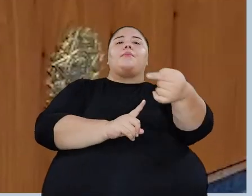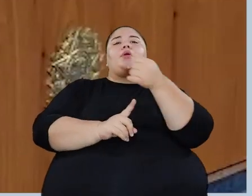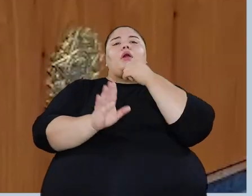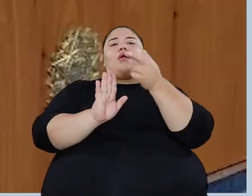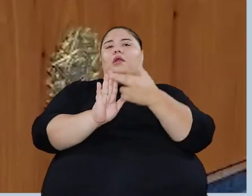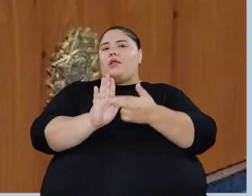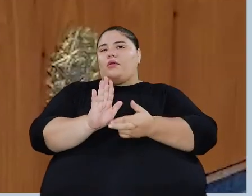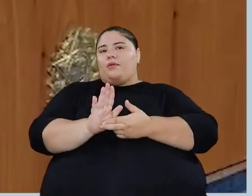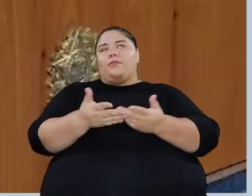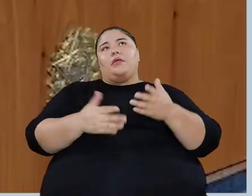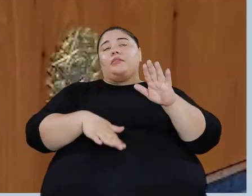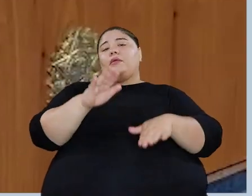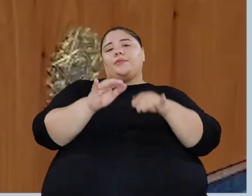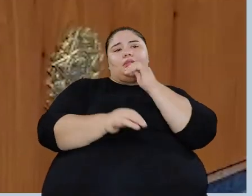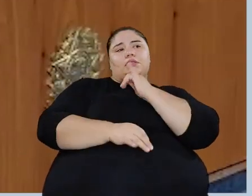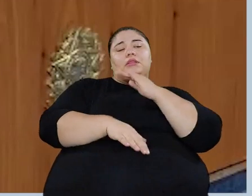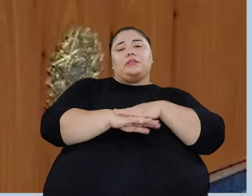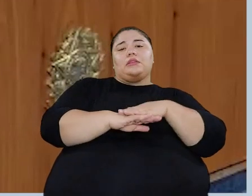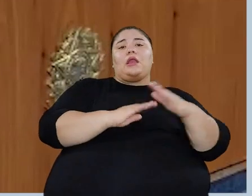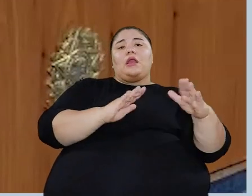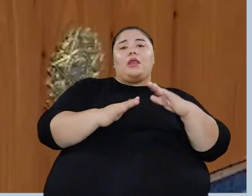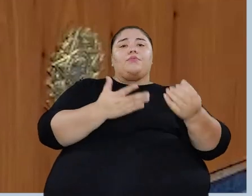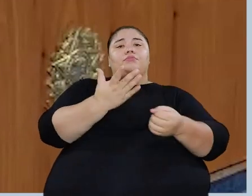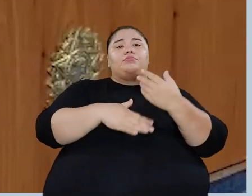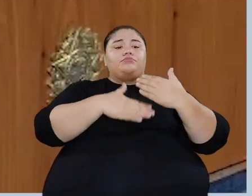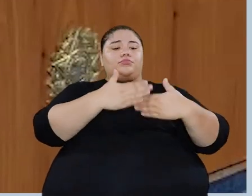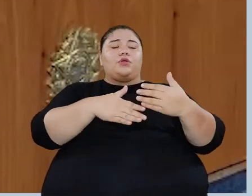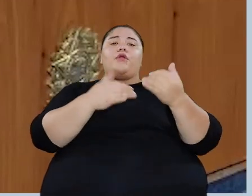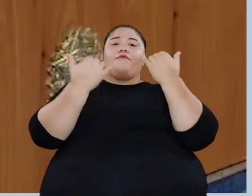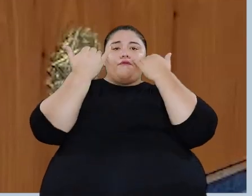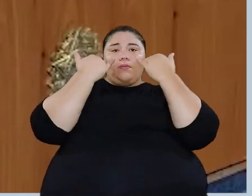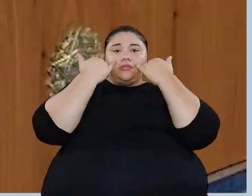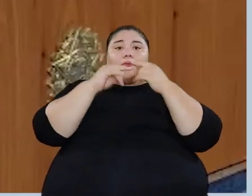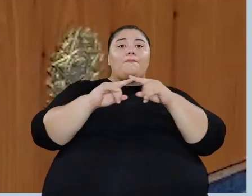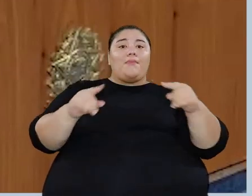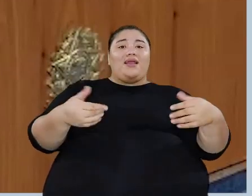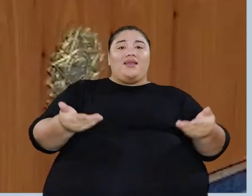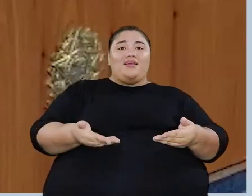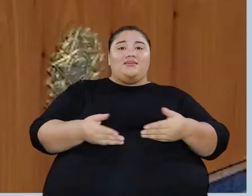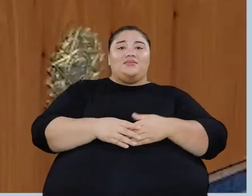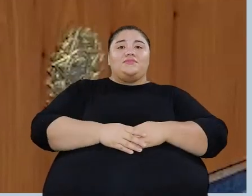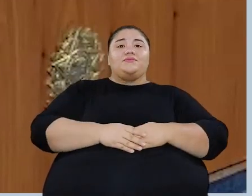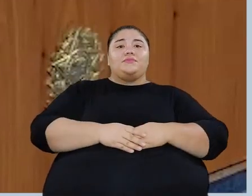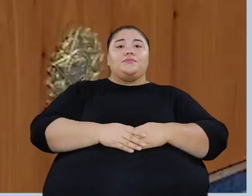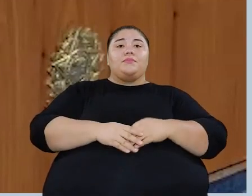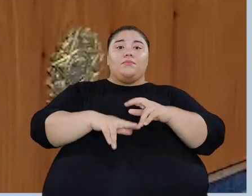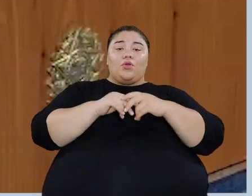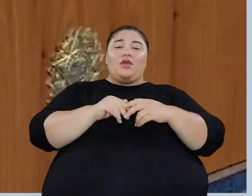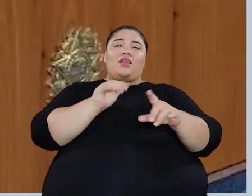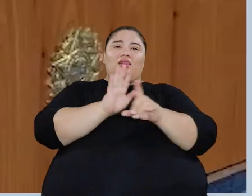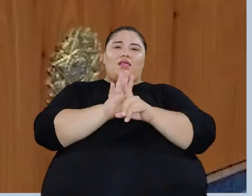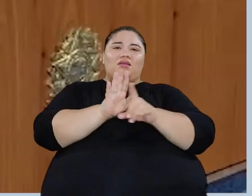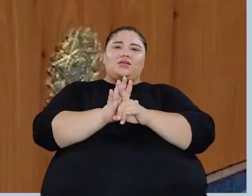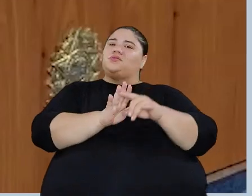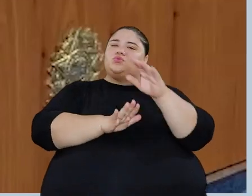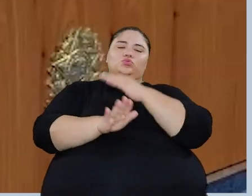regulamento, a depender do tempo de processamento dessas informações, mas, pela legislação, é